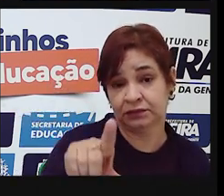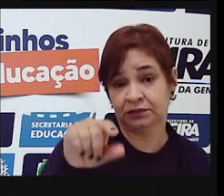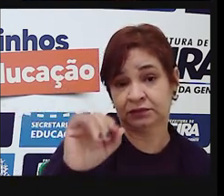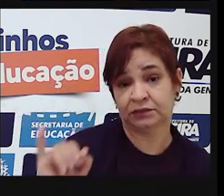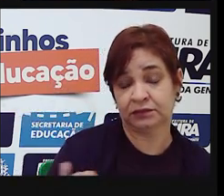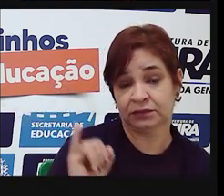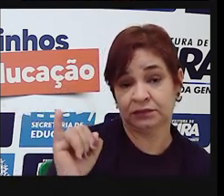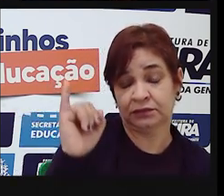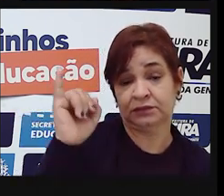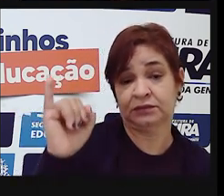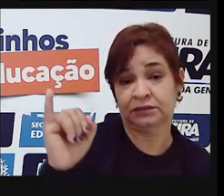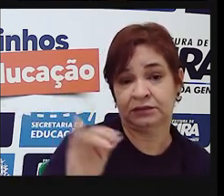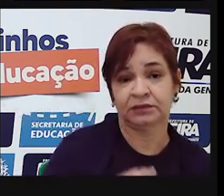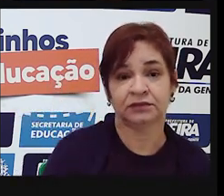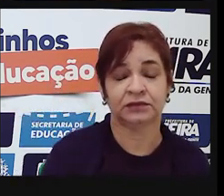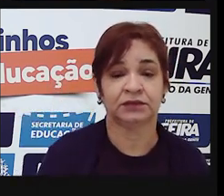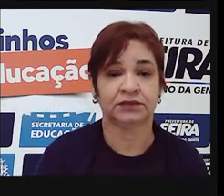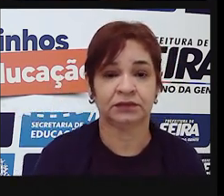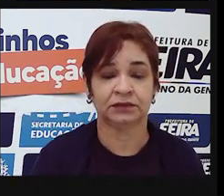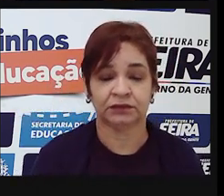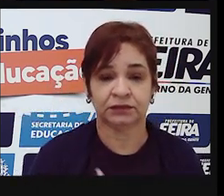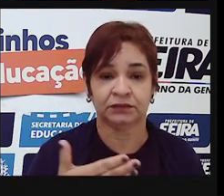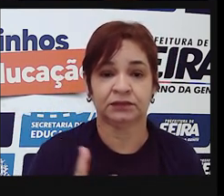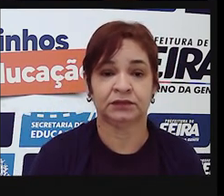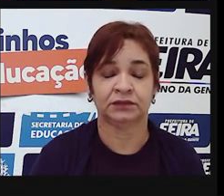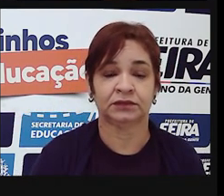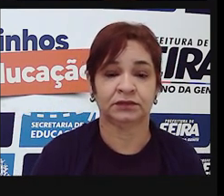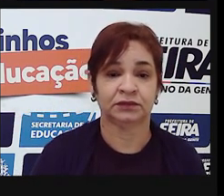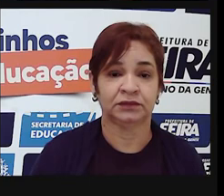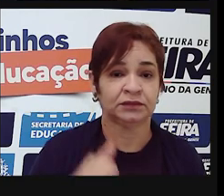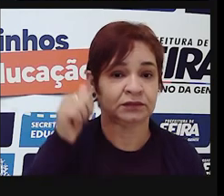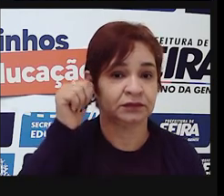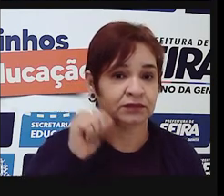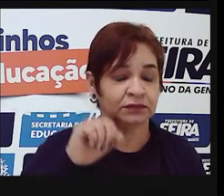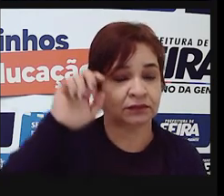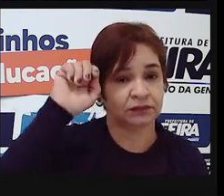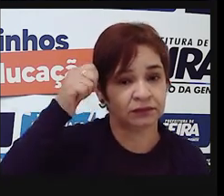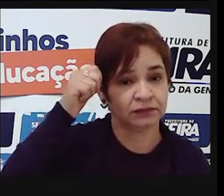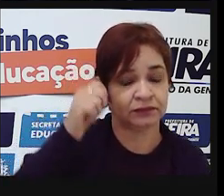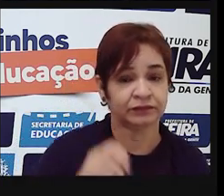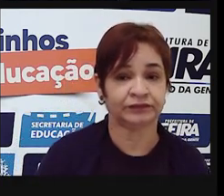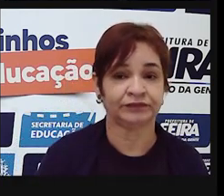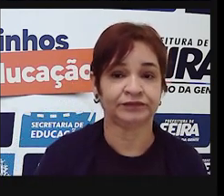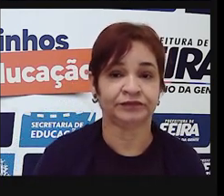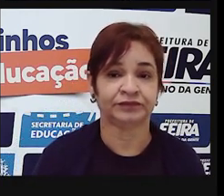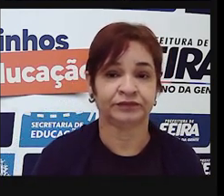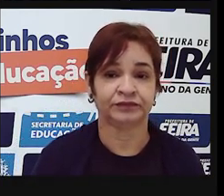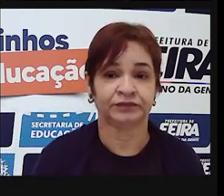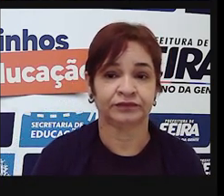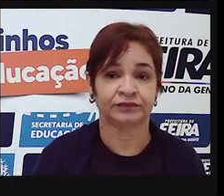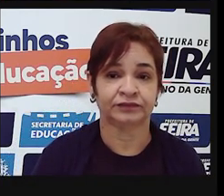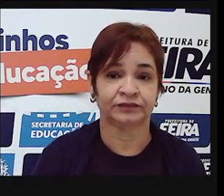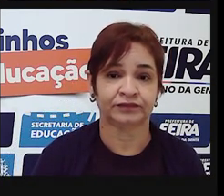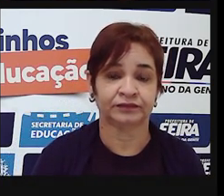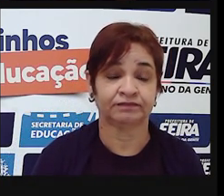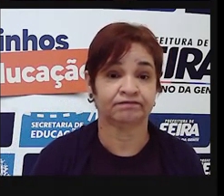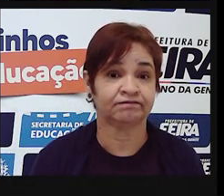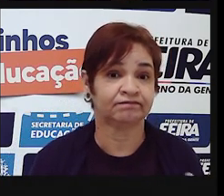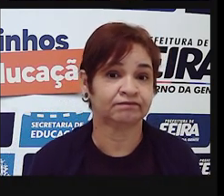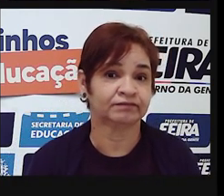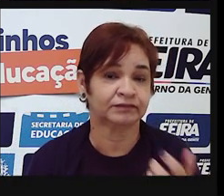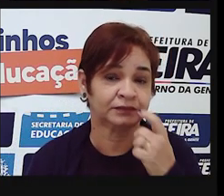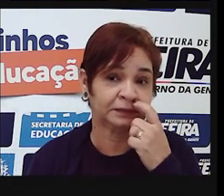no empoderamento feminino das mulheres negras. Afinal de contas, o que é